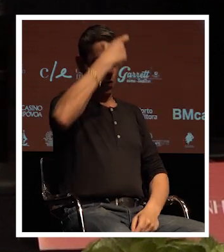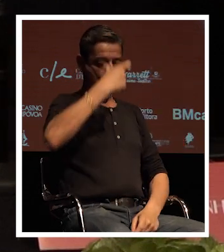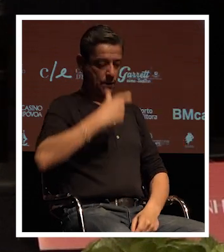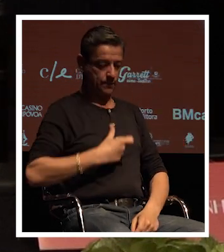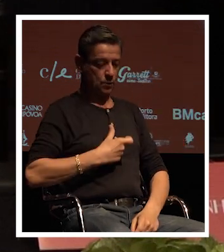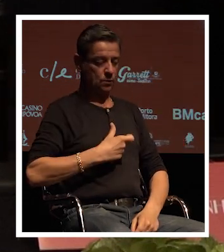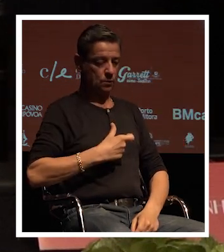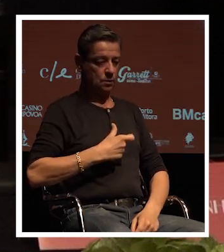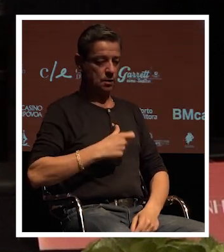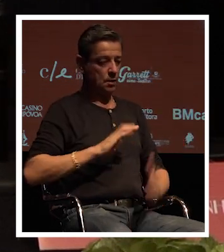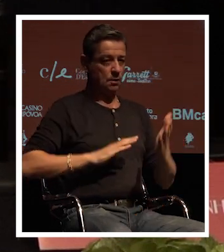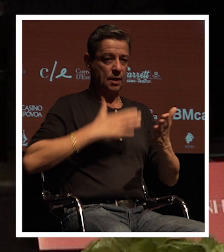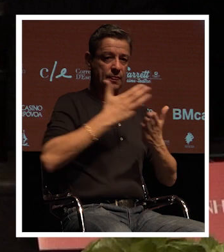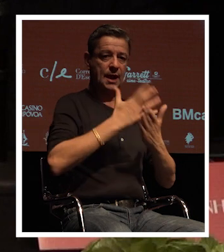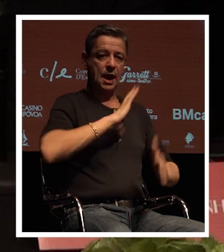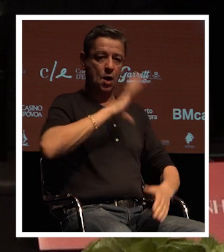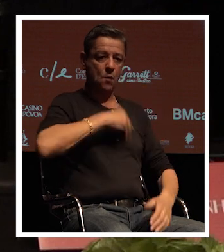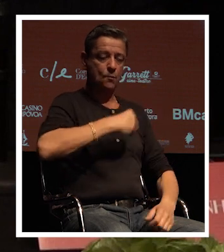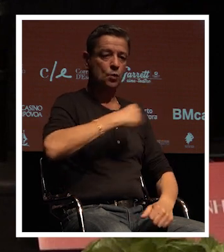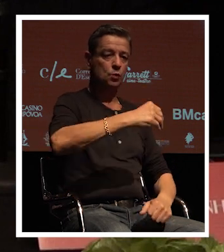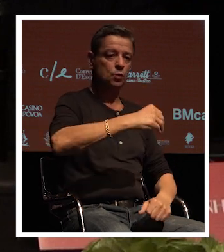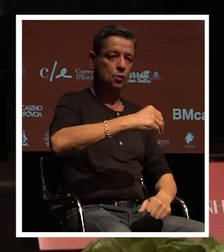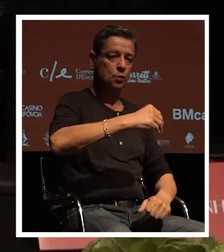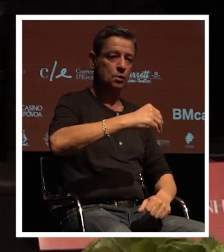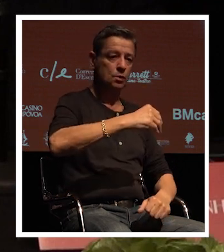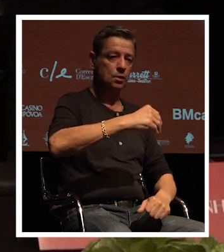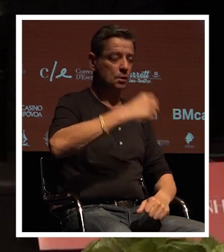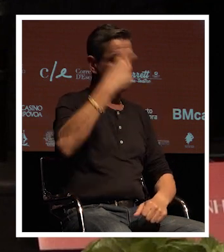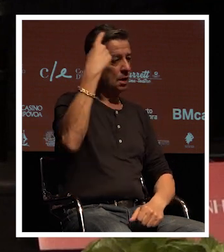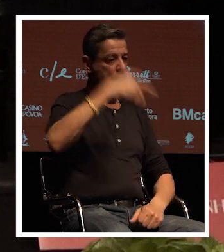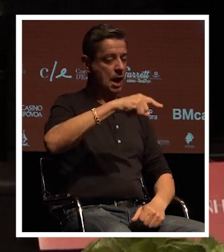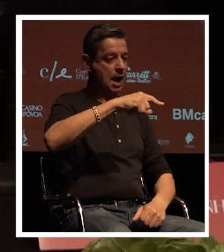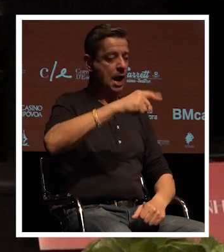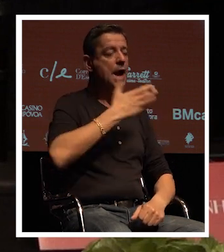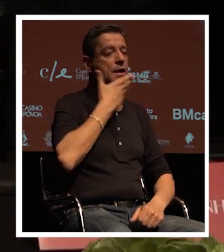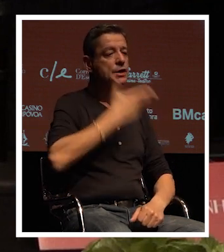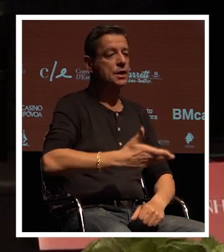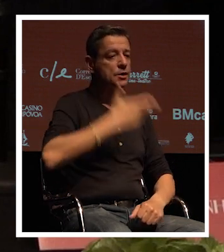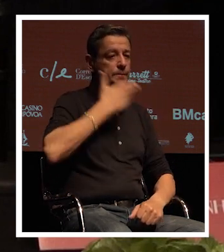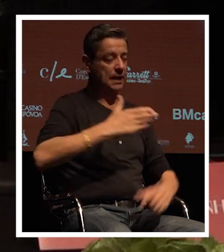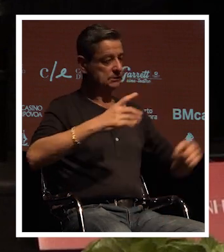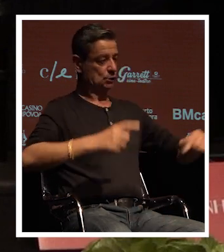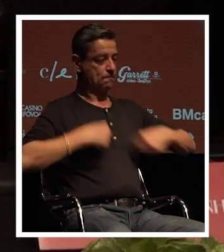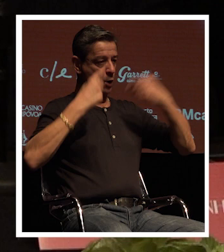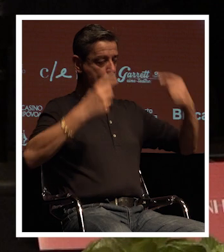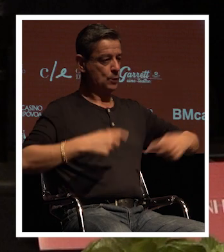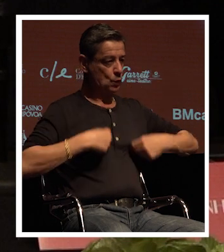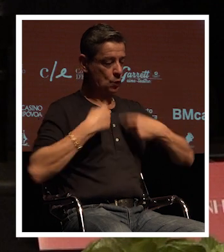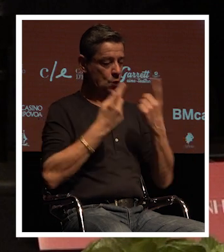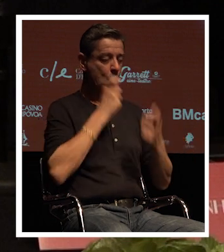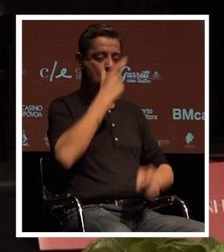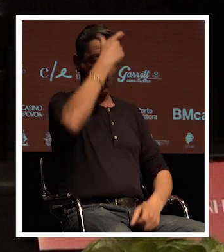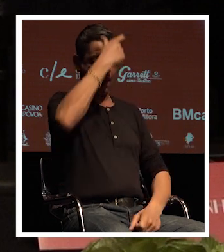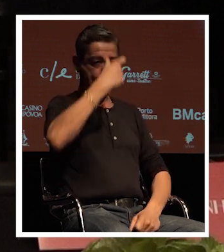veículo que nos permite percecionar o mundo que nos revela enquanto absoluto a experienciar se a ele próprio o